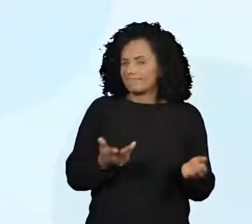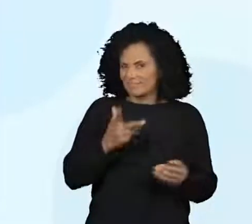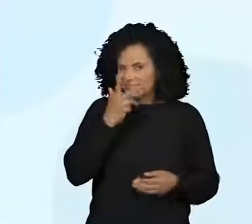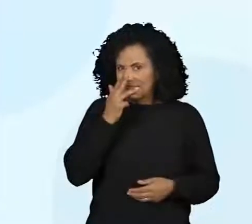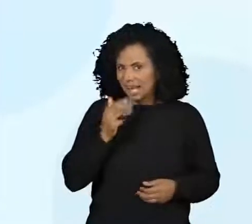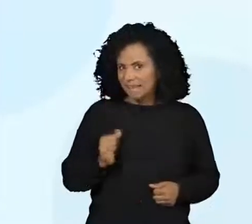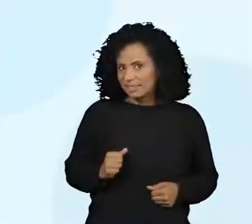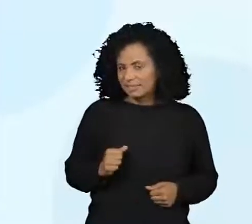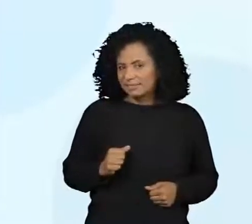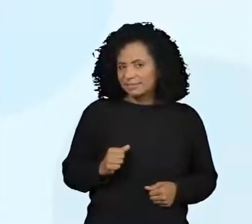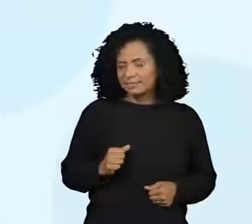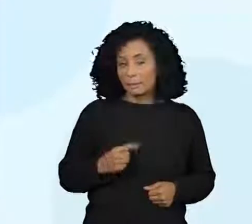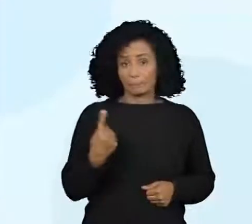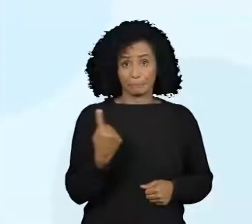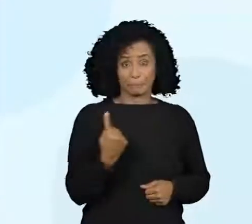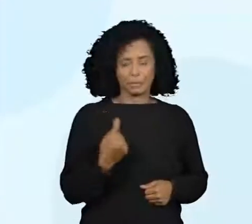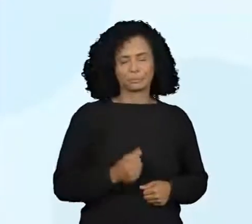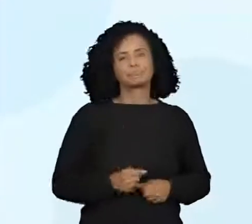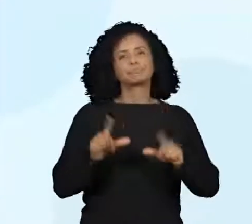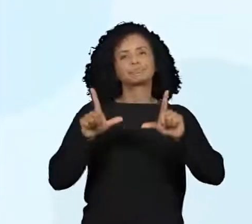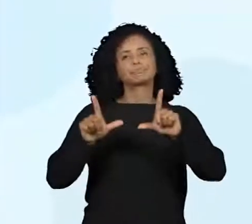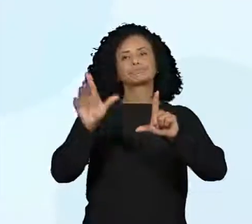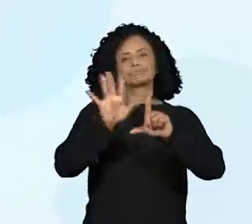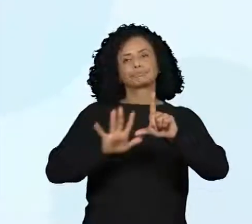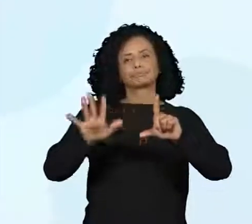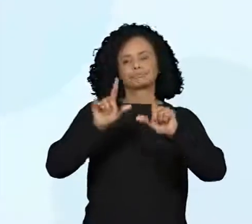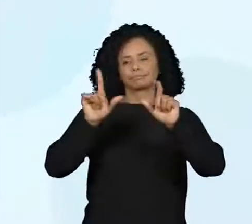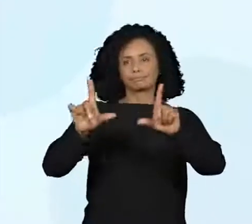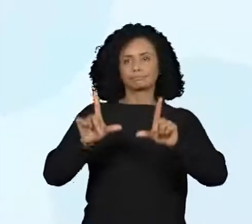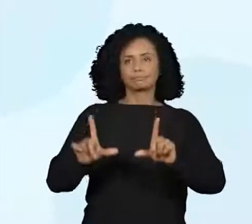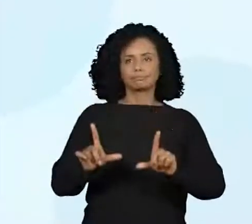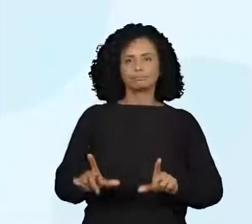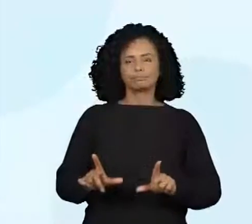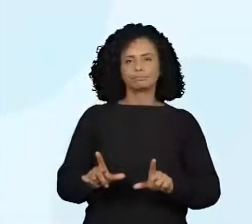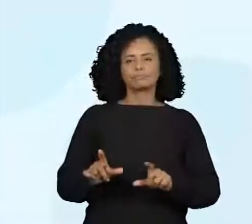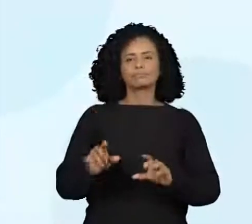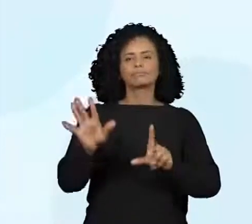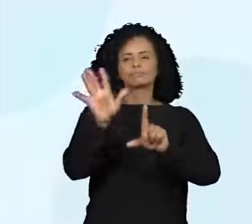Então, vamos lá. Primeiro, o que tem nessas imagens?